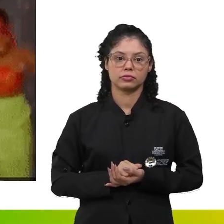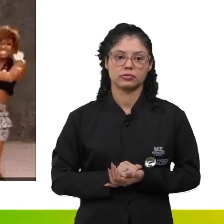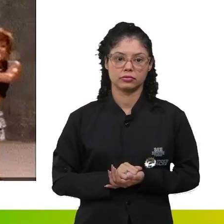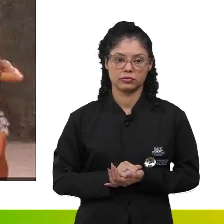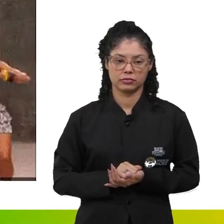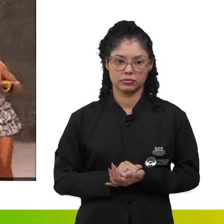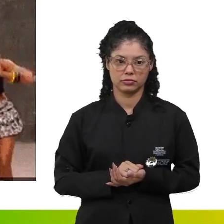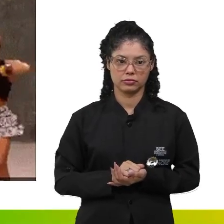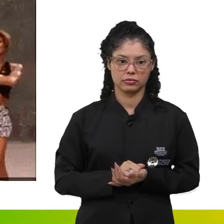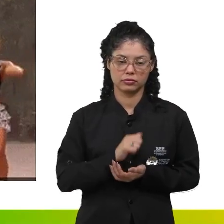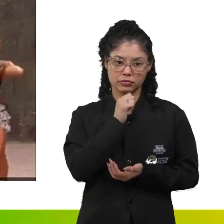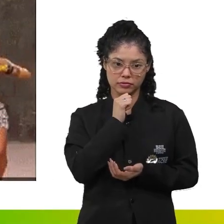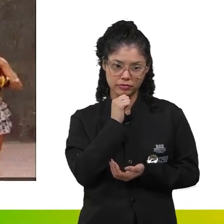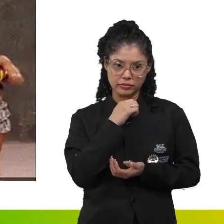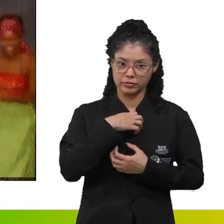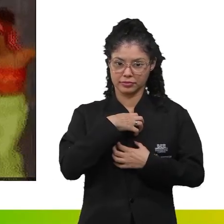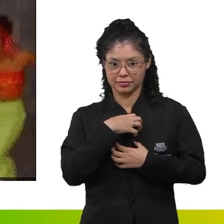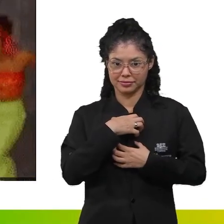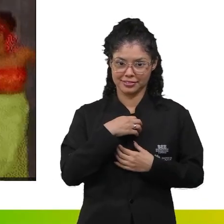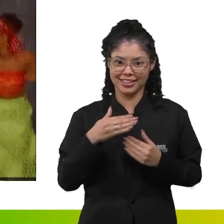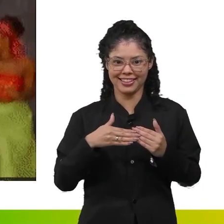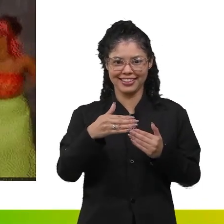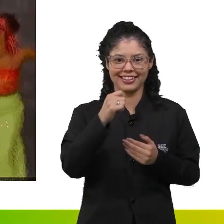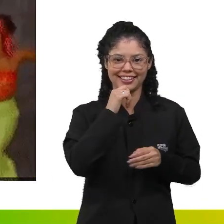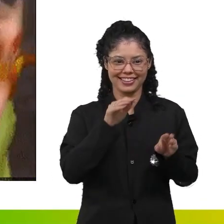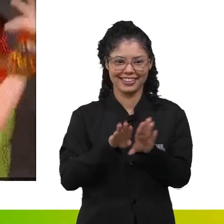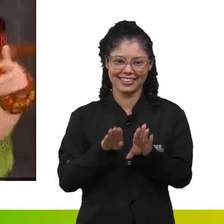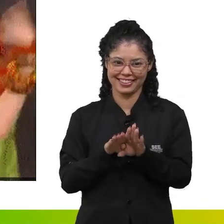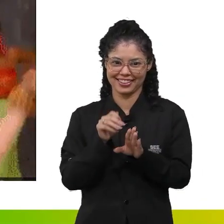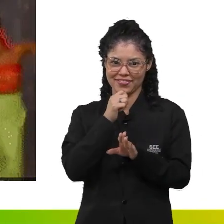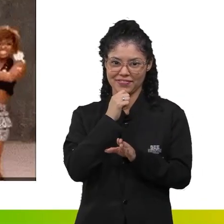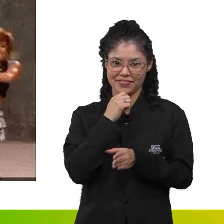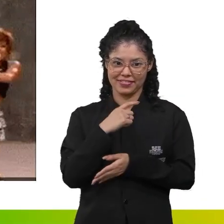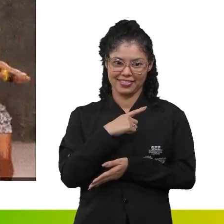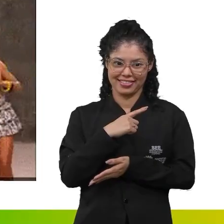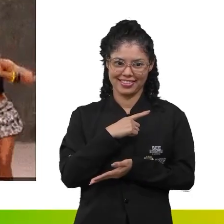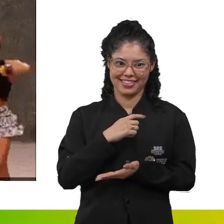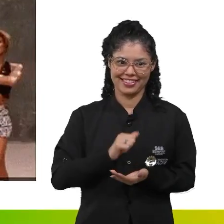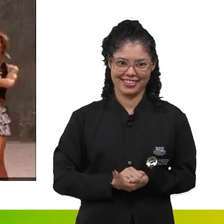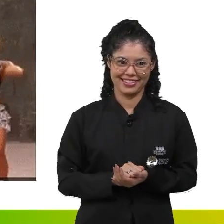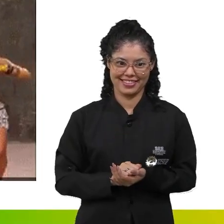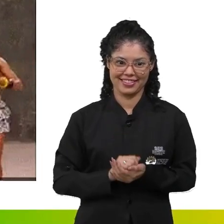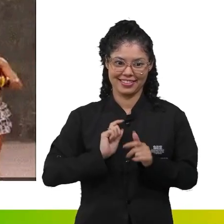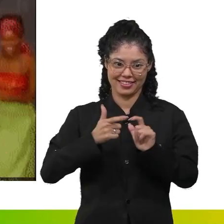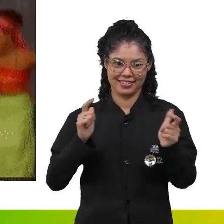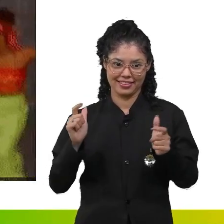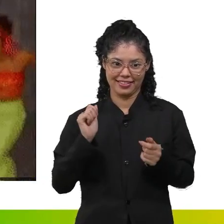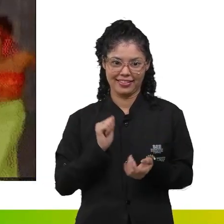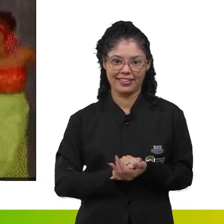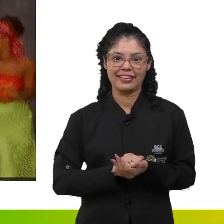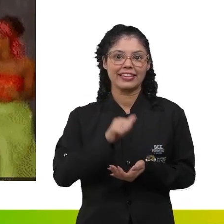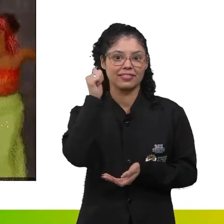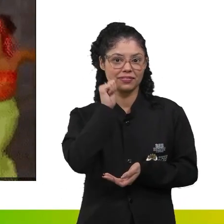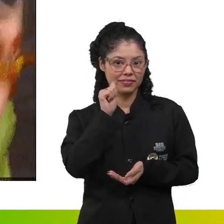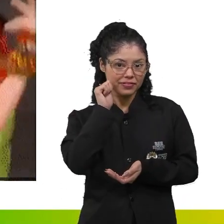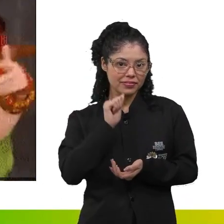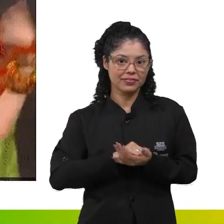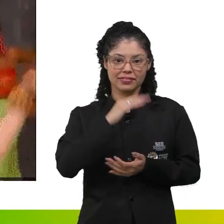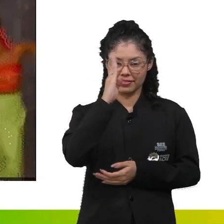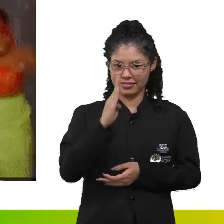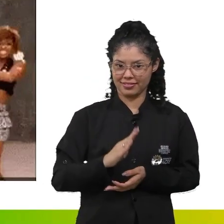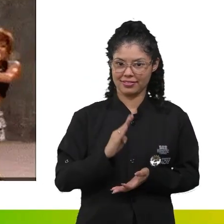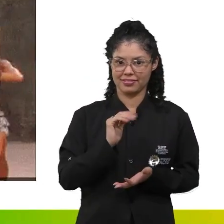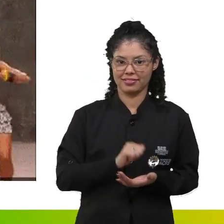2014 é um tópico sensível, vou até avançar, mas antes de avançar, temos aqui, o maior artilheiro das Copas é uma mulher, e é uma mulher